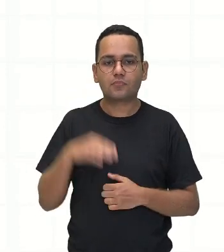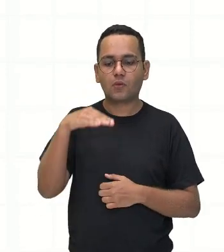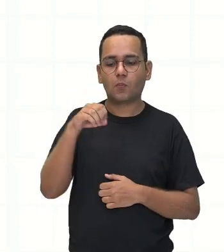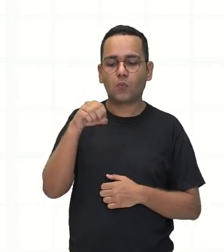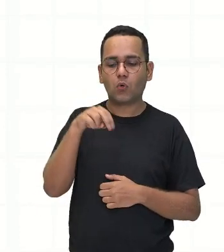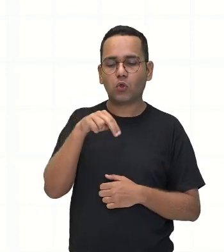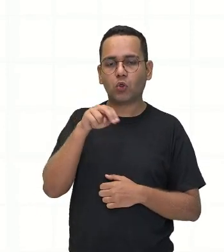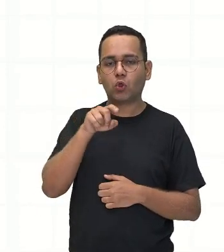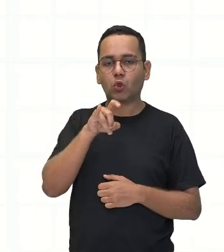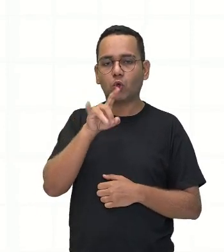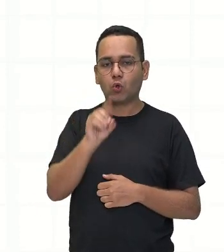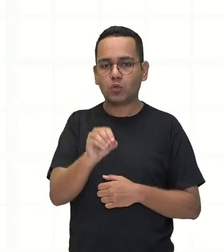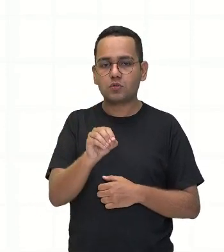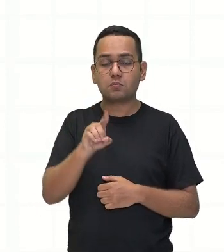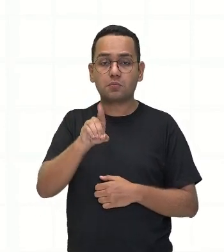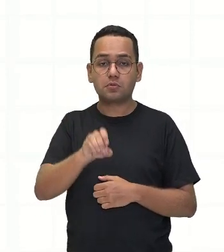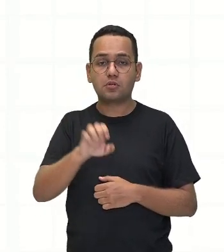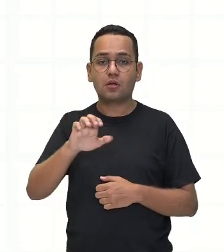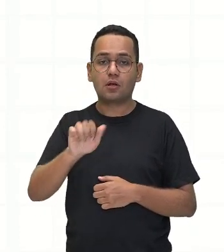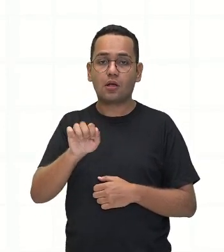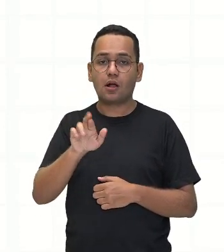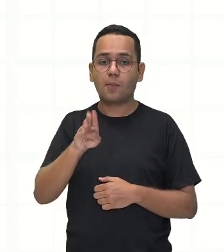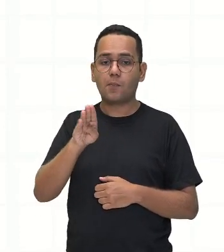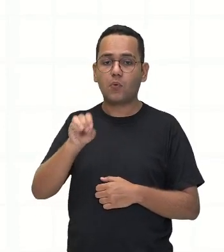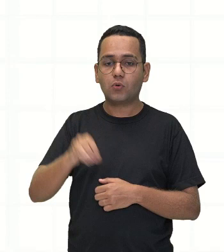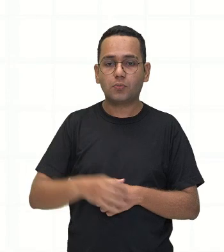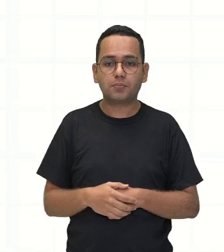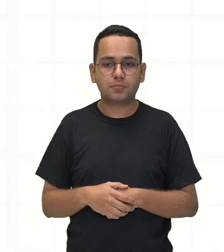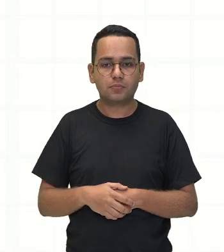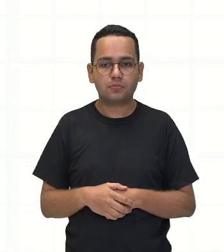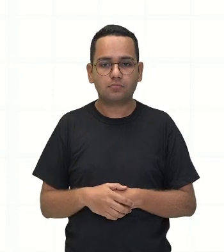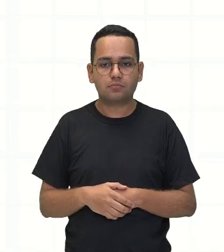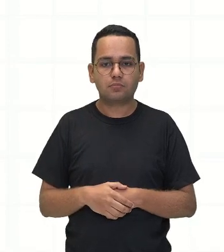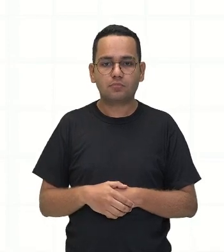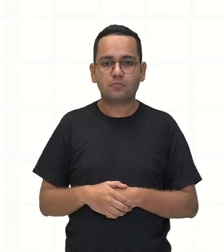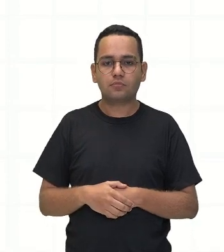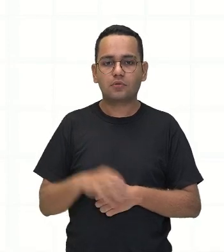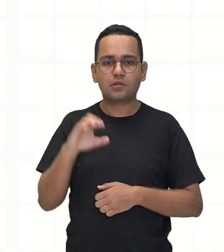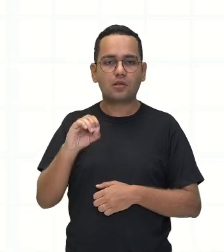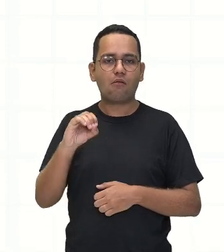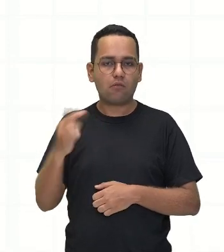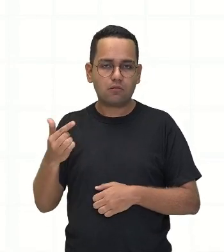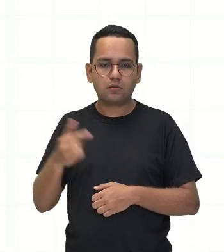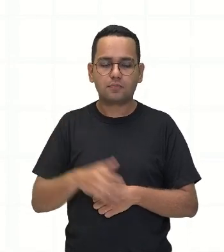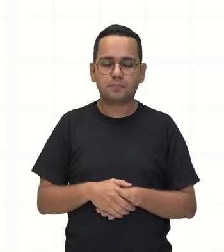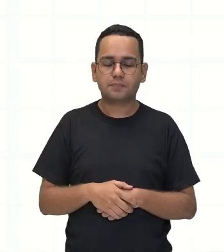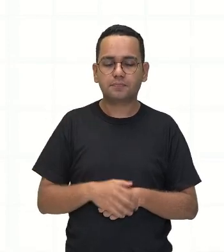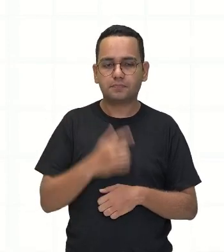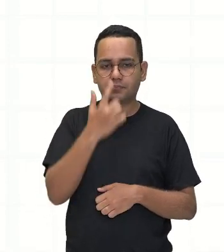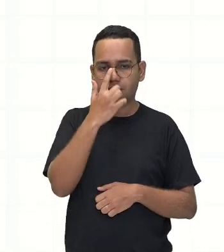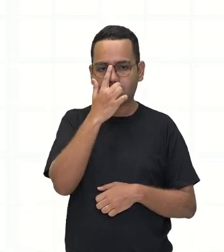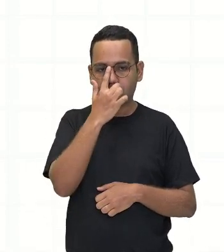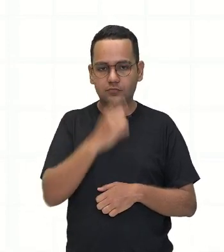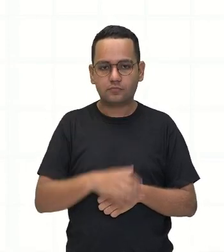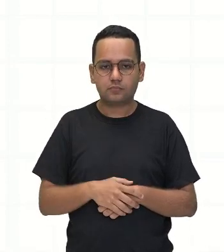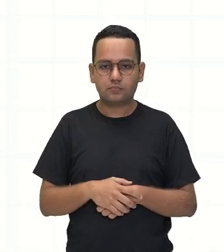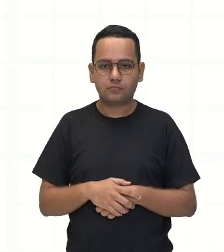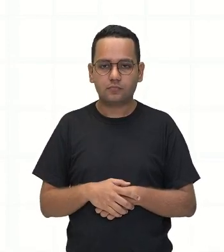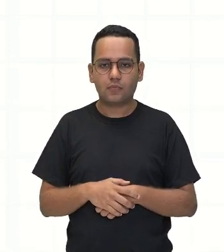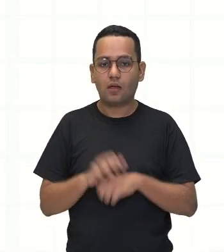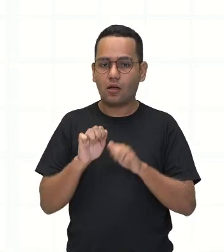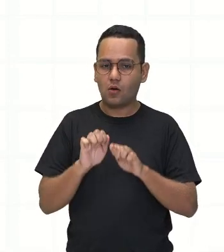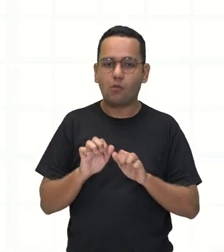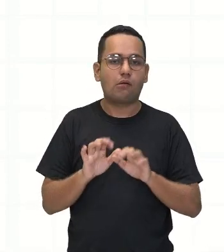de carbono. Então, olha só, o monóxido de carbono, ele é um gás